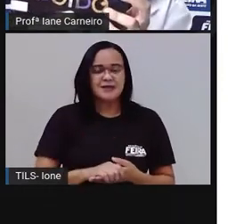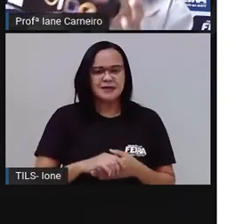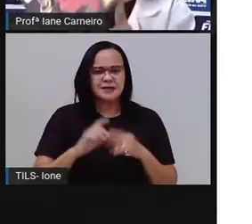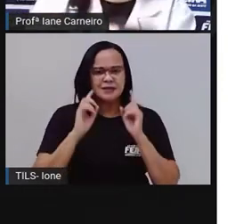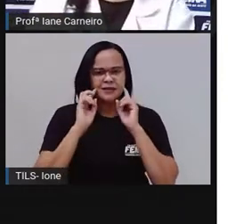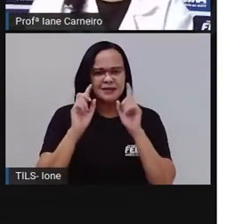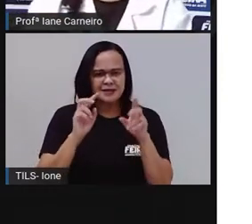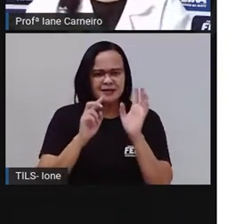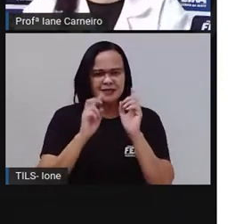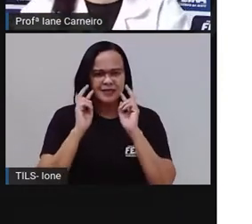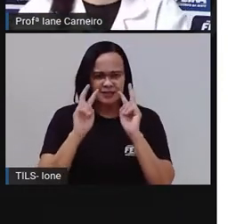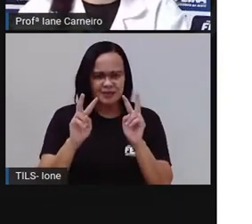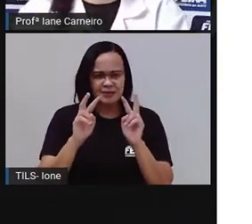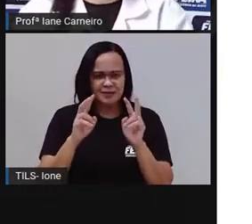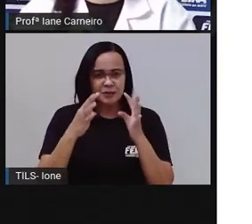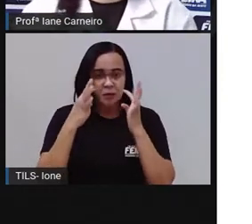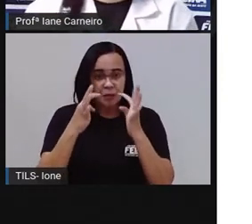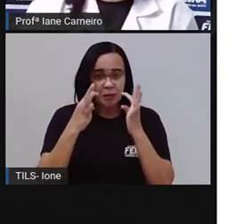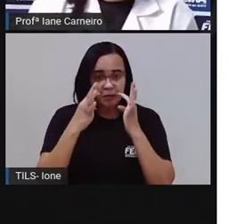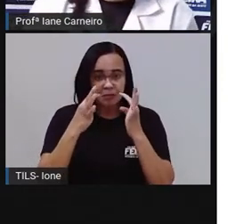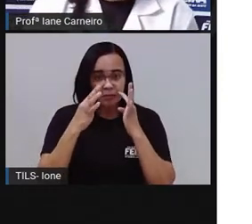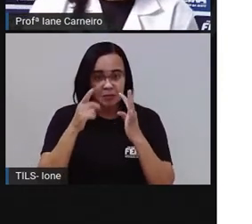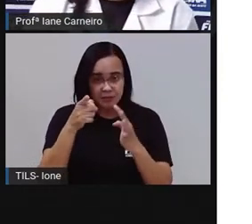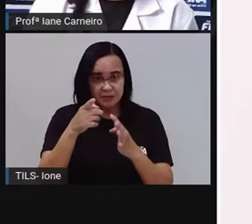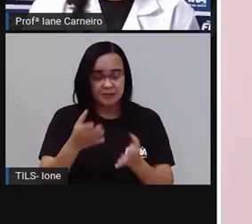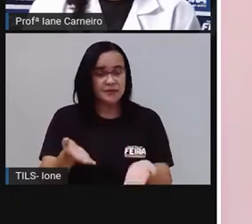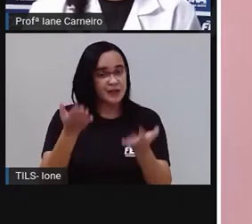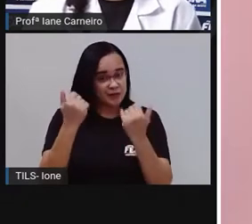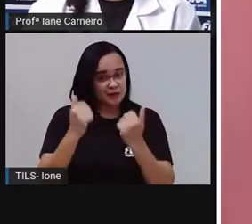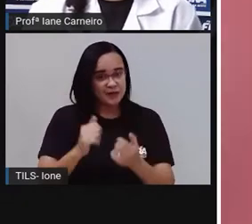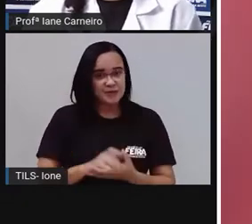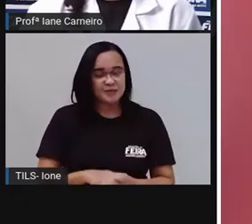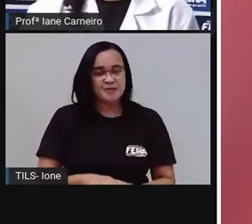minha mão. Certo? ABC Doido. Vamos lá.